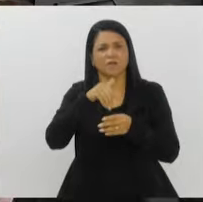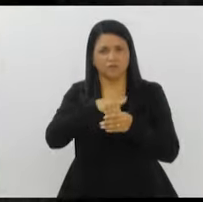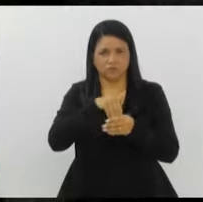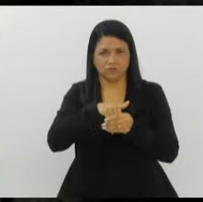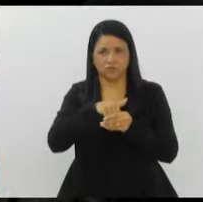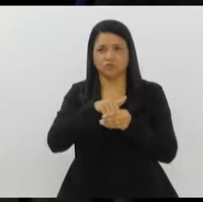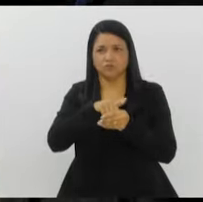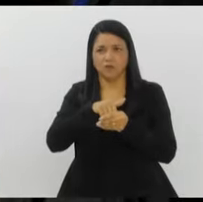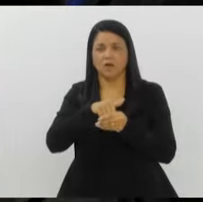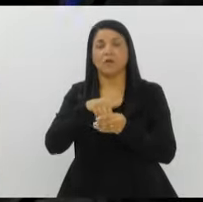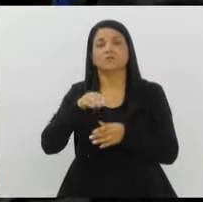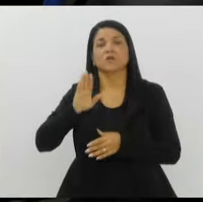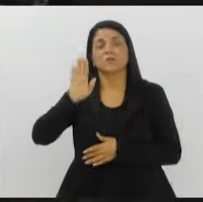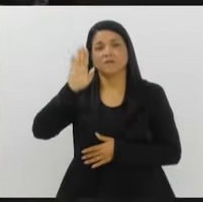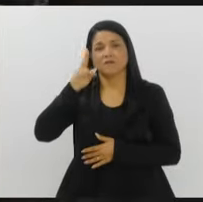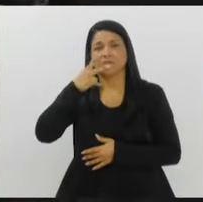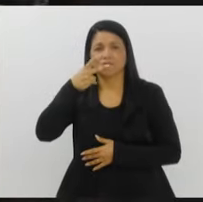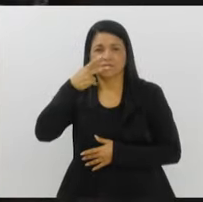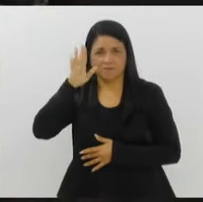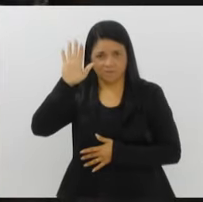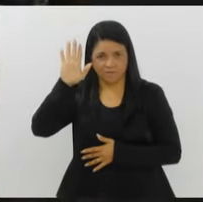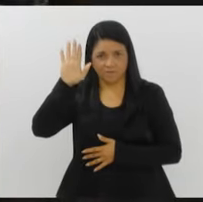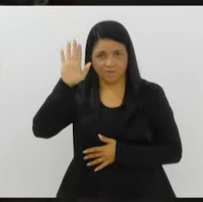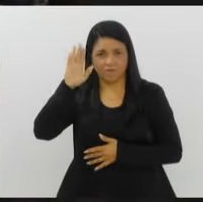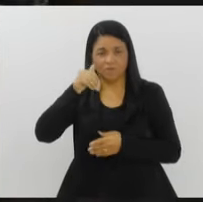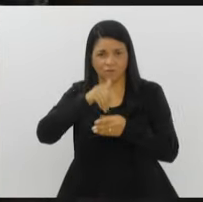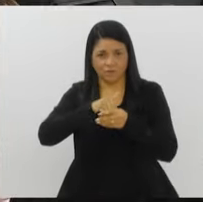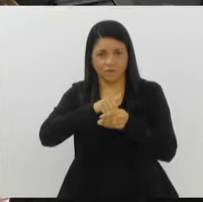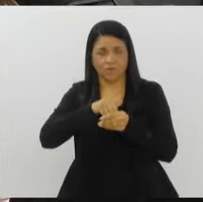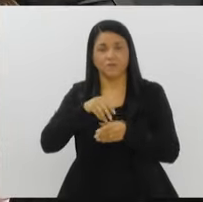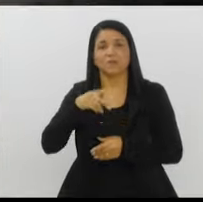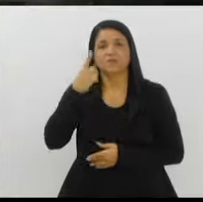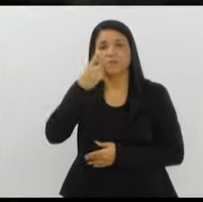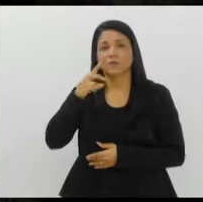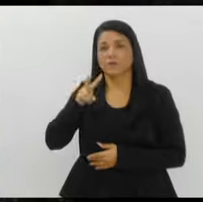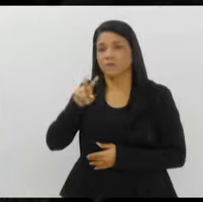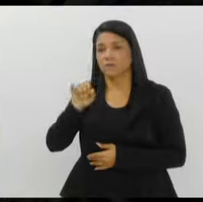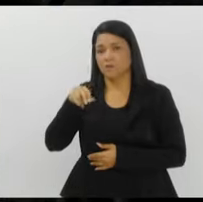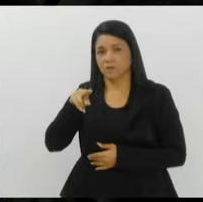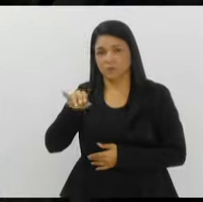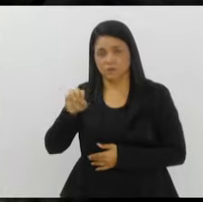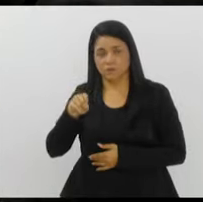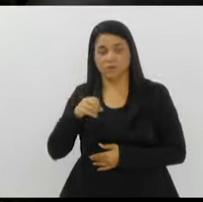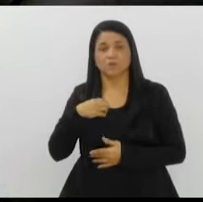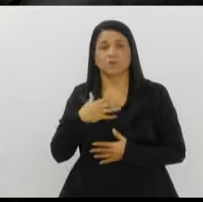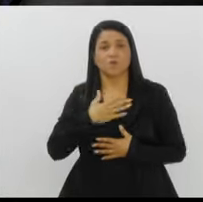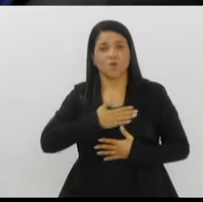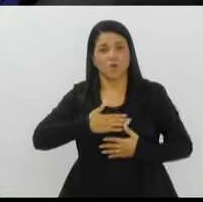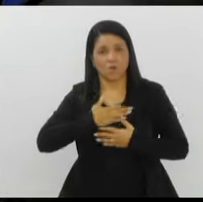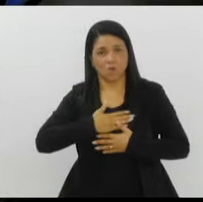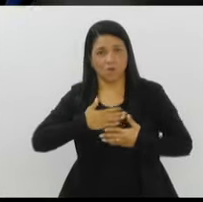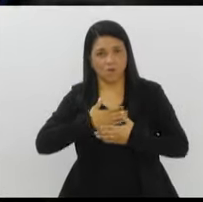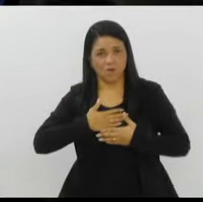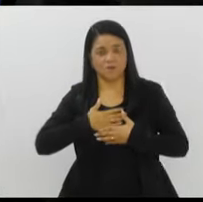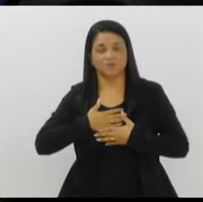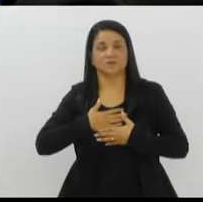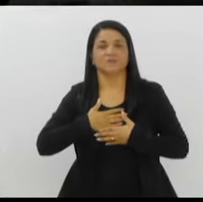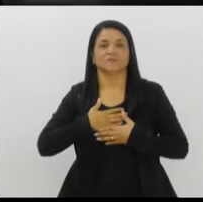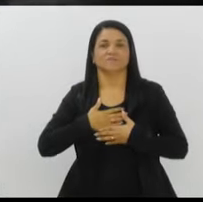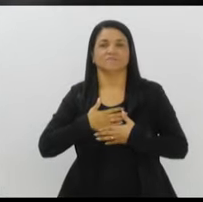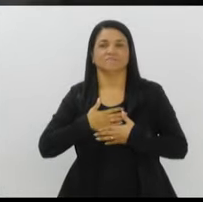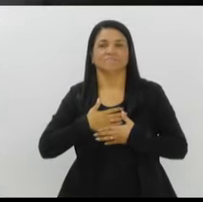Já votou, é só para declarar. Deputado Vinícius. Senhora presidente, gostaria aqui de felicitar o